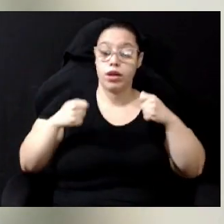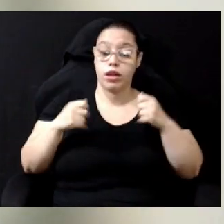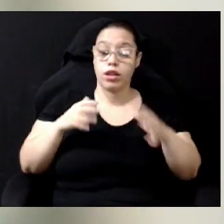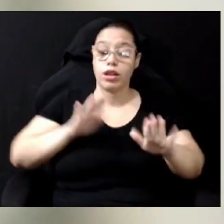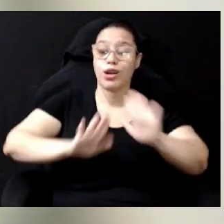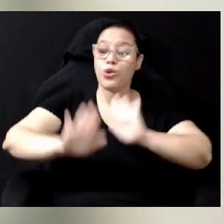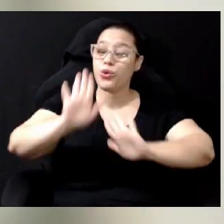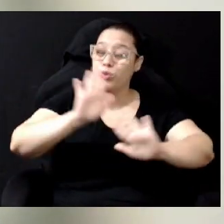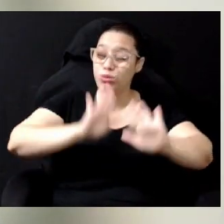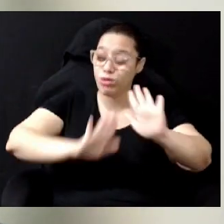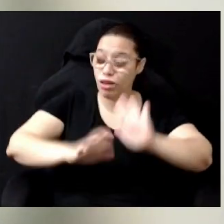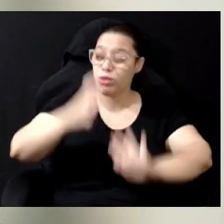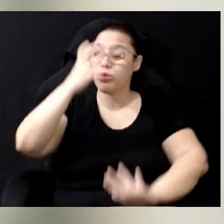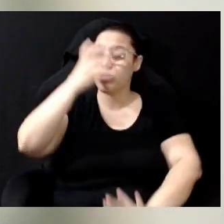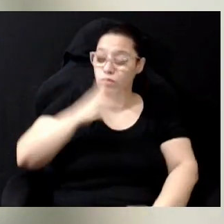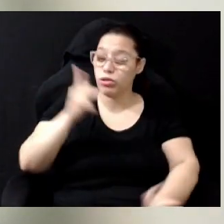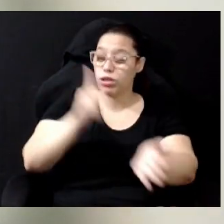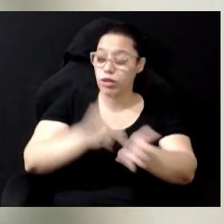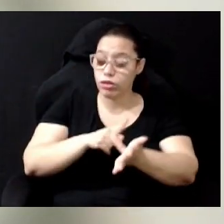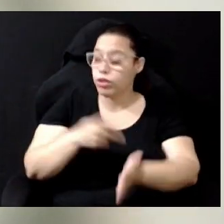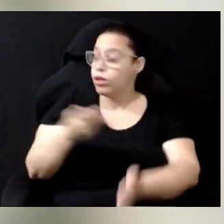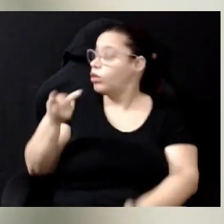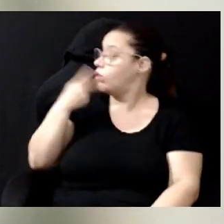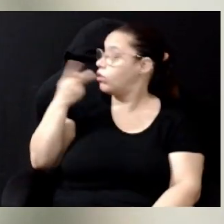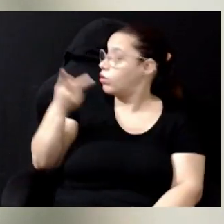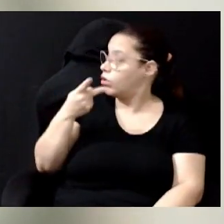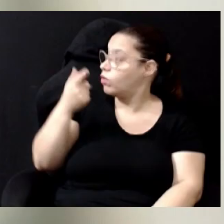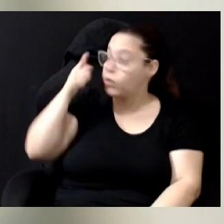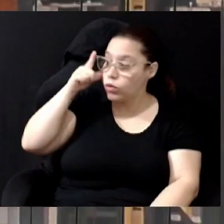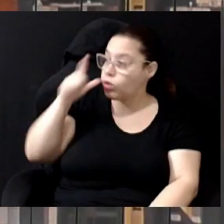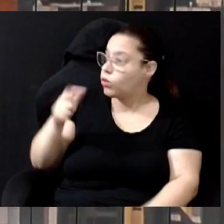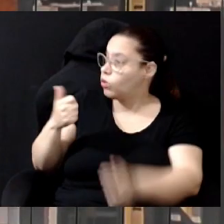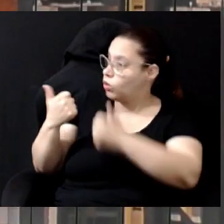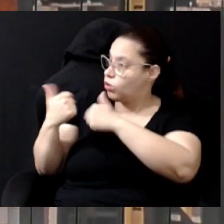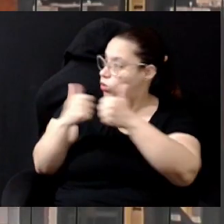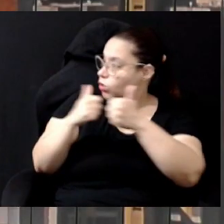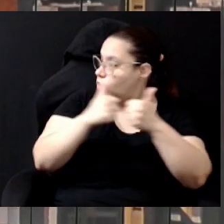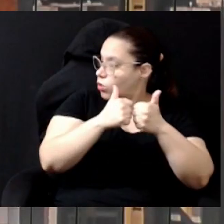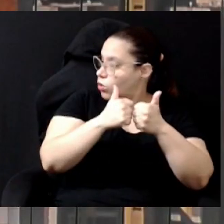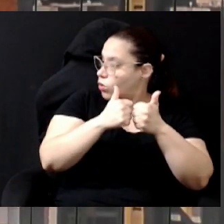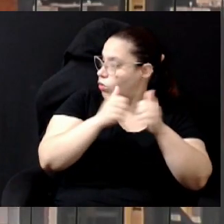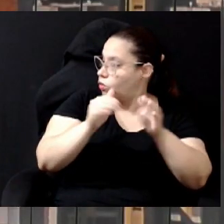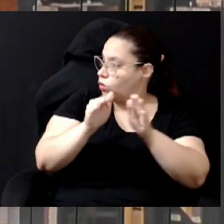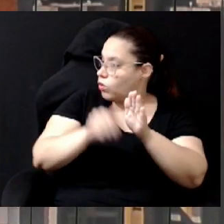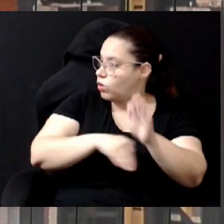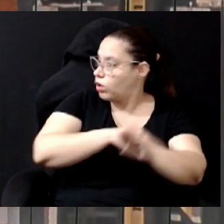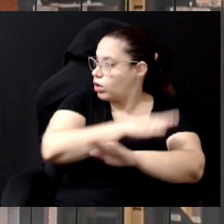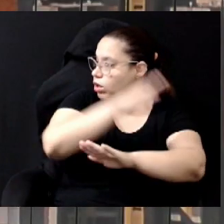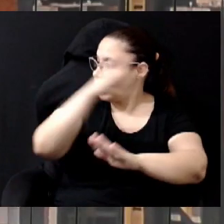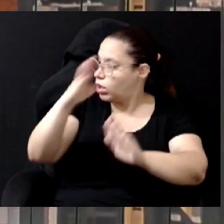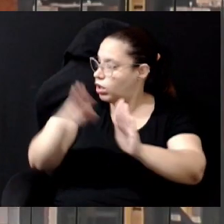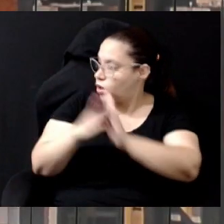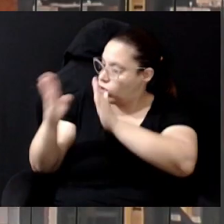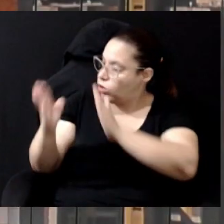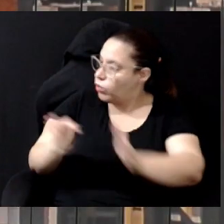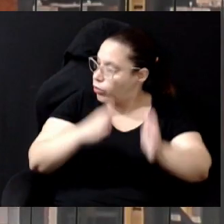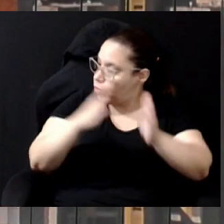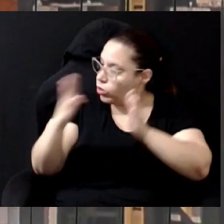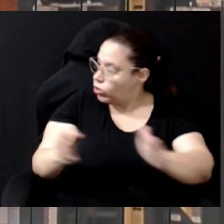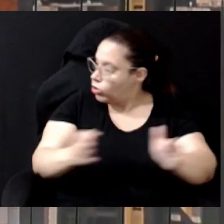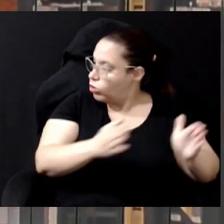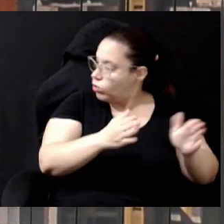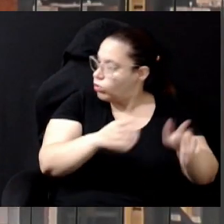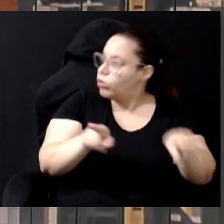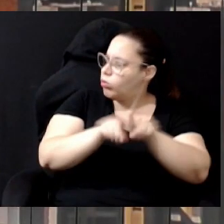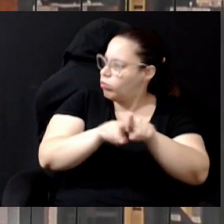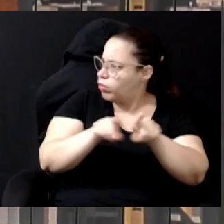precisa ser cuidado com seriedade. E você falou, a gente vai conseguir avaliar a cadeia produtiva. Dentro dessa cadeia